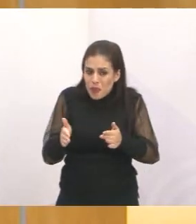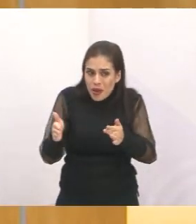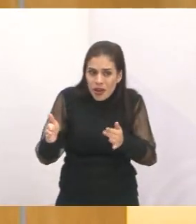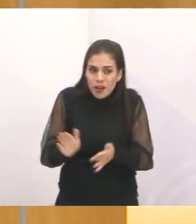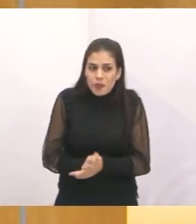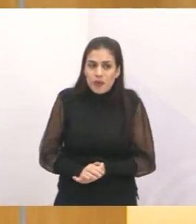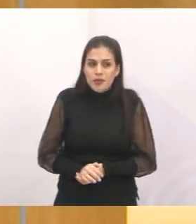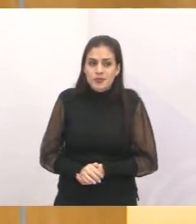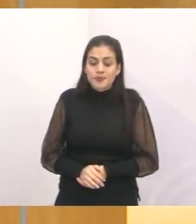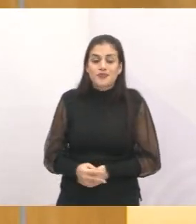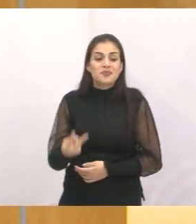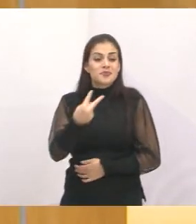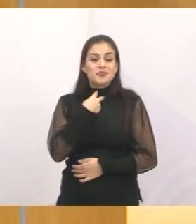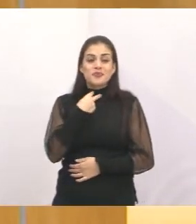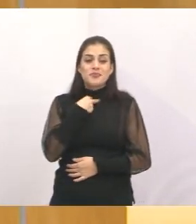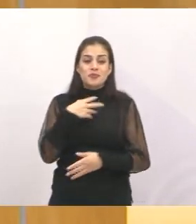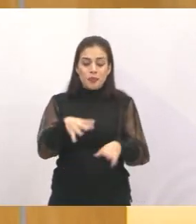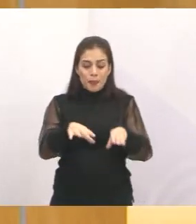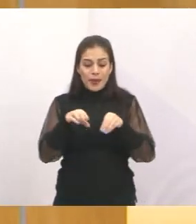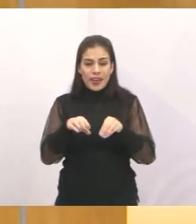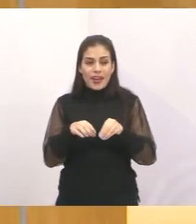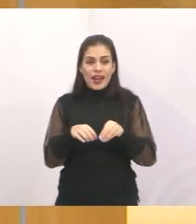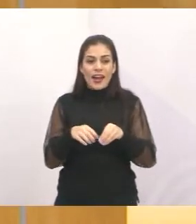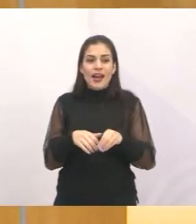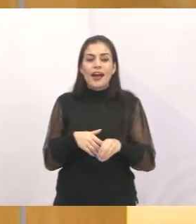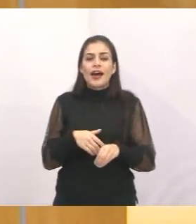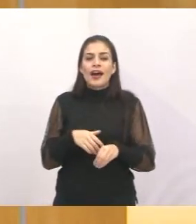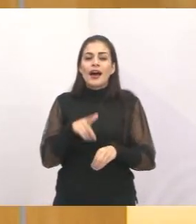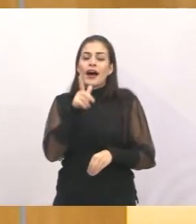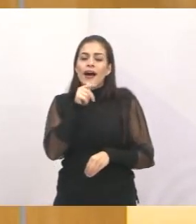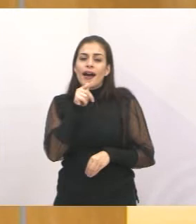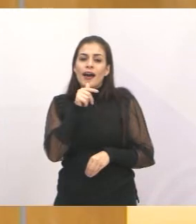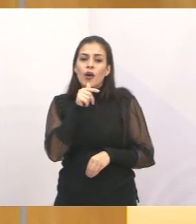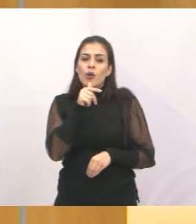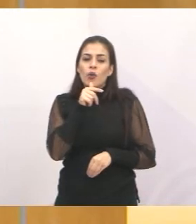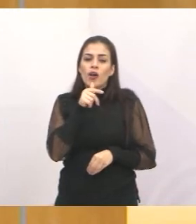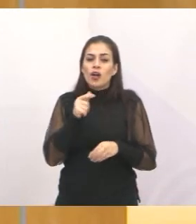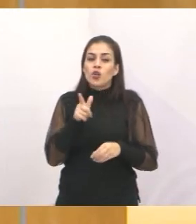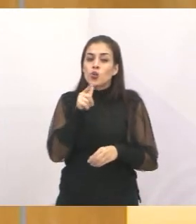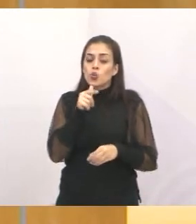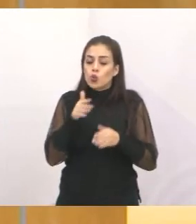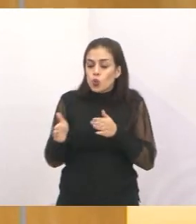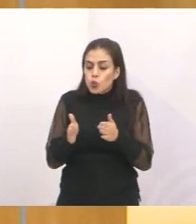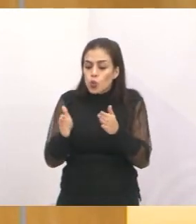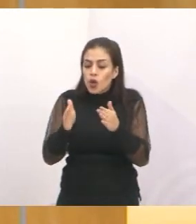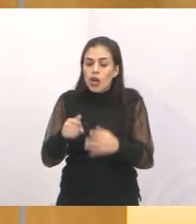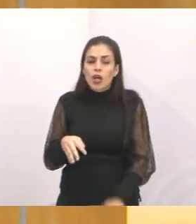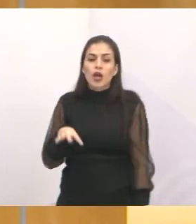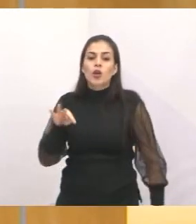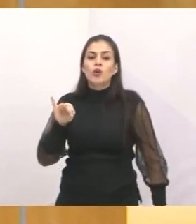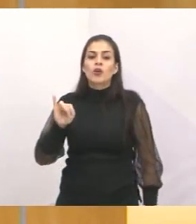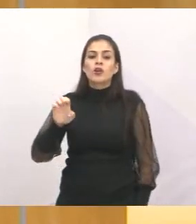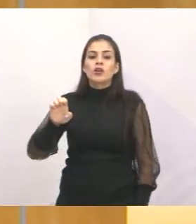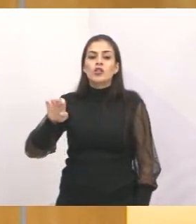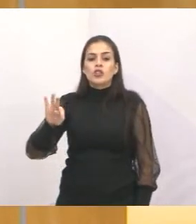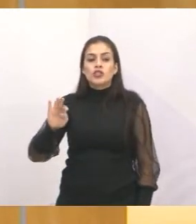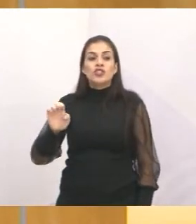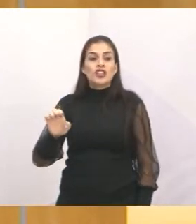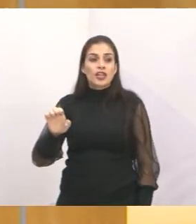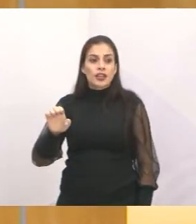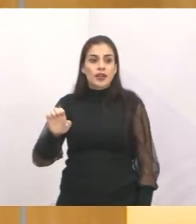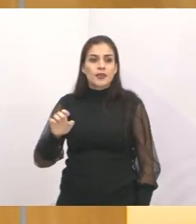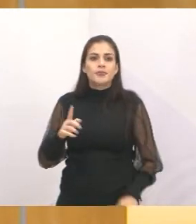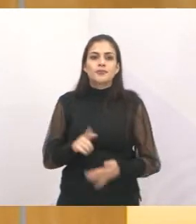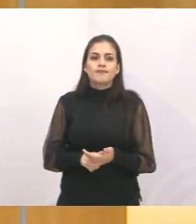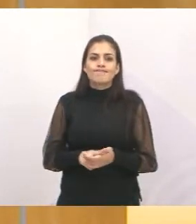trecho que ele atravessa a cidade de São Paulo. Então é uma coisa do ser humano, né, que não se preocupava